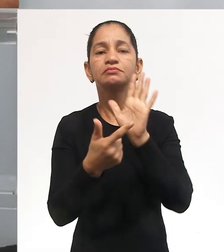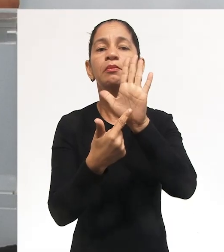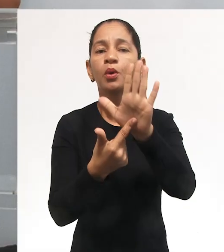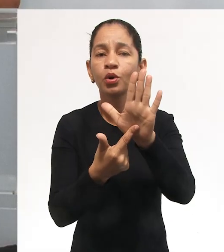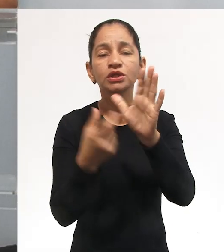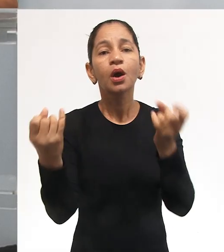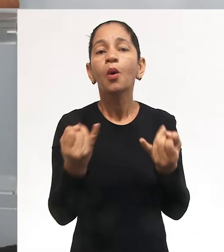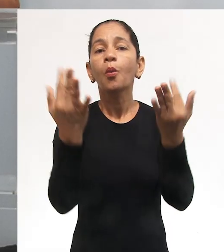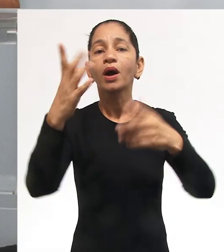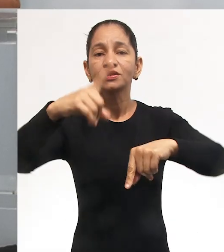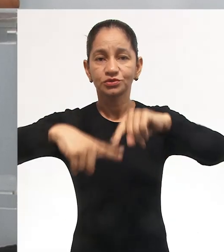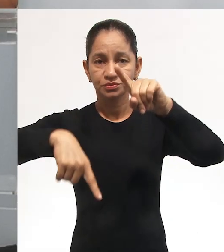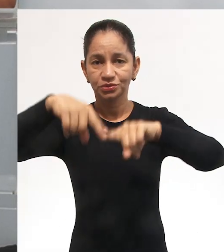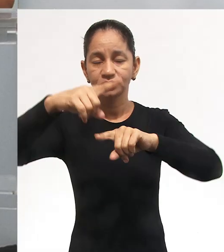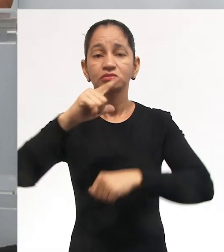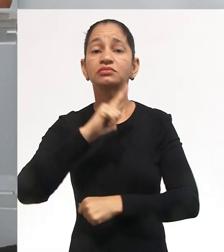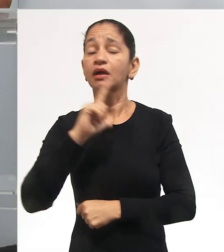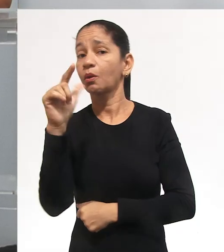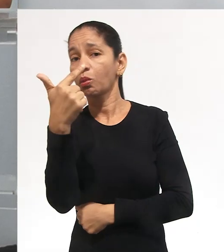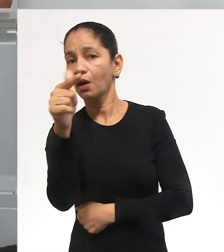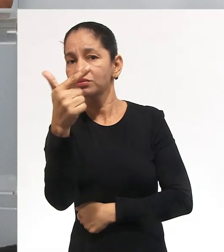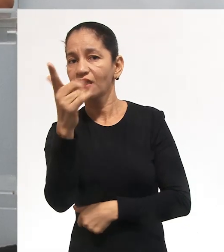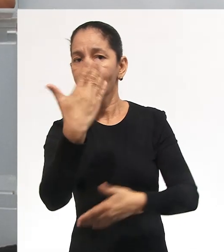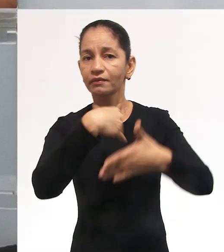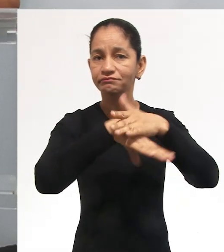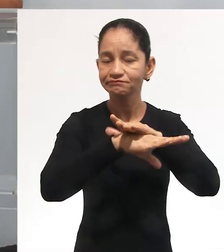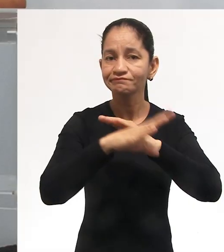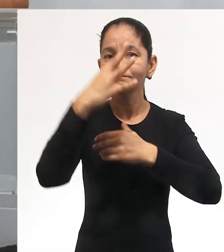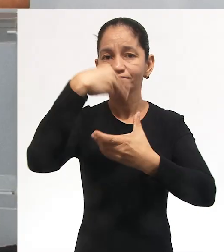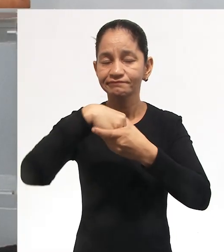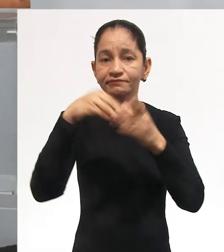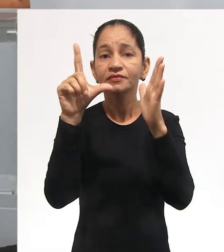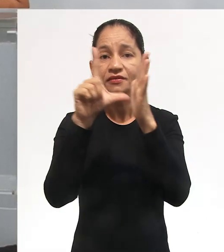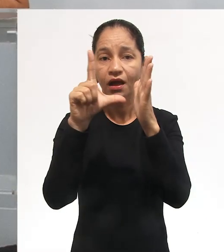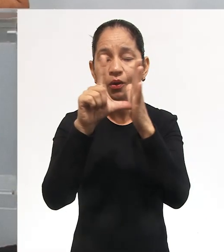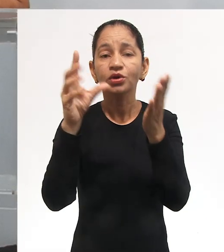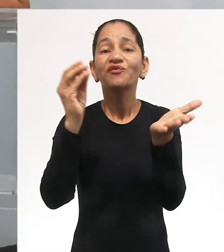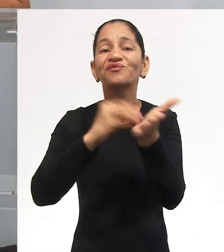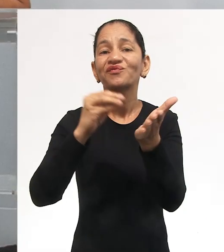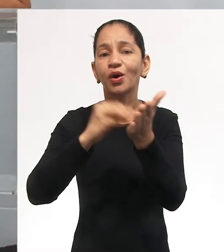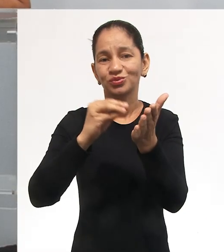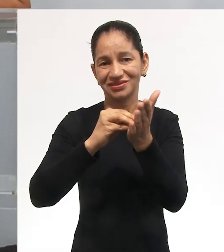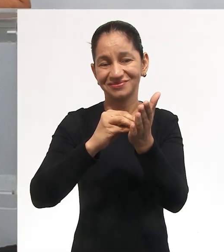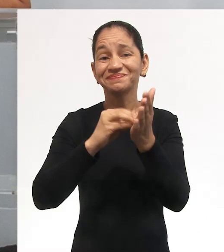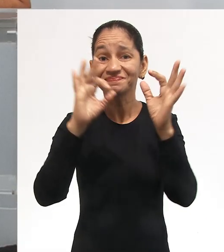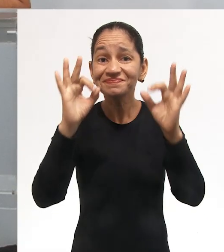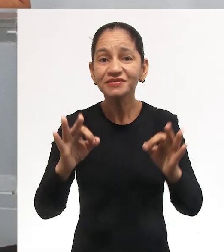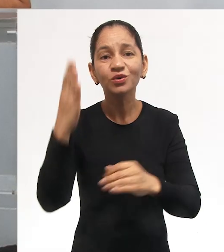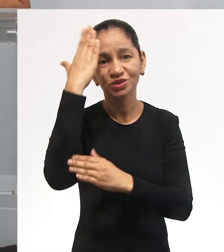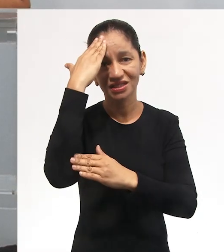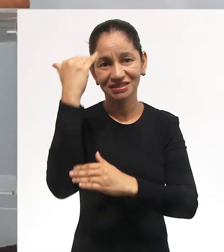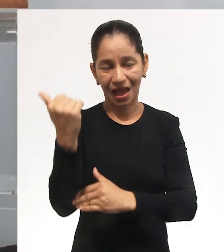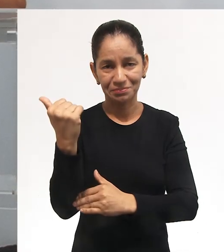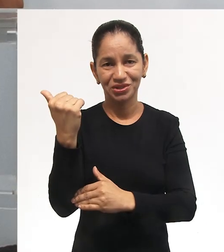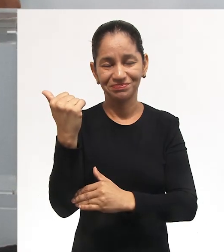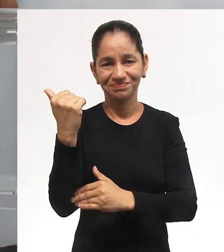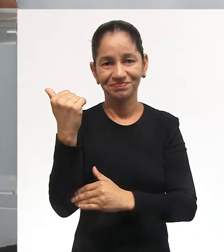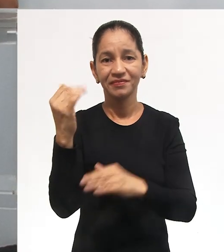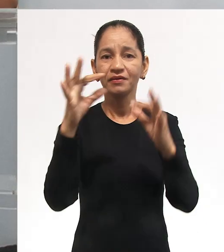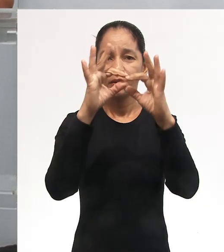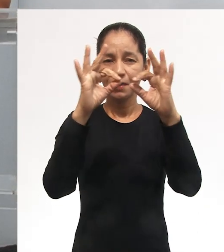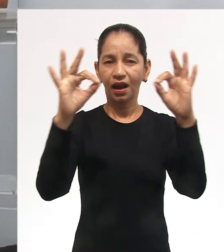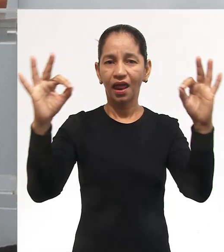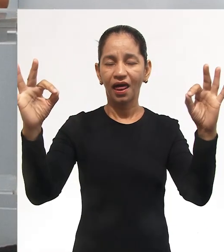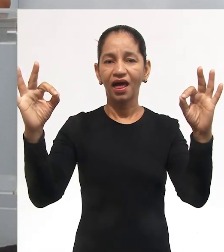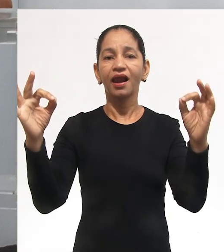premissa? Eu já sei que o problema está relacionado com a ausência do sistema, tá? Então, eu já